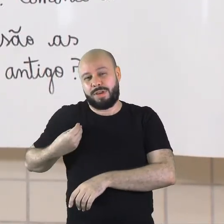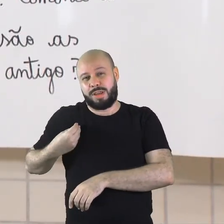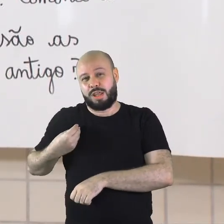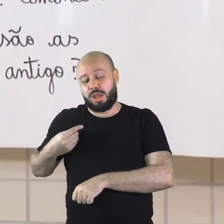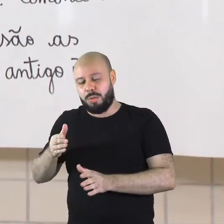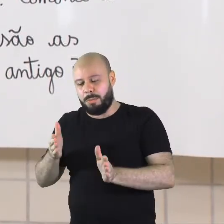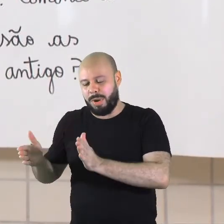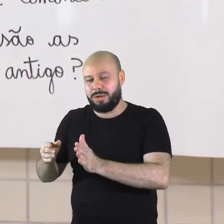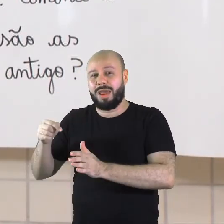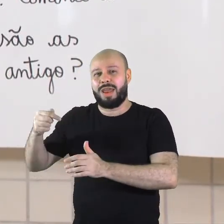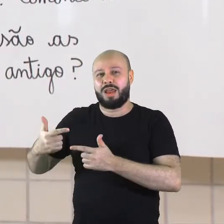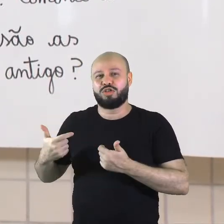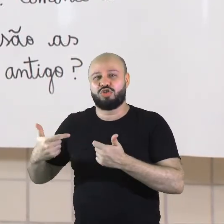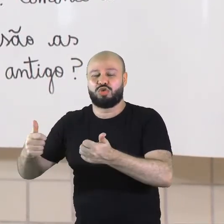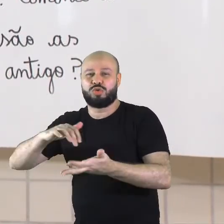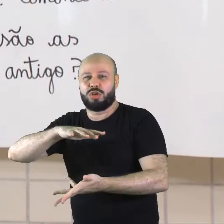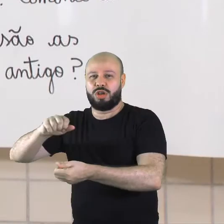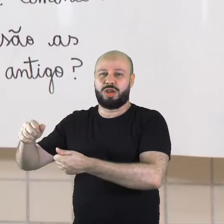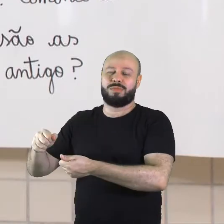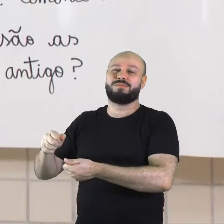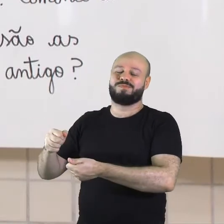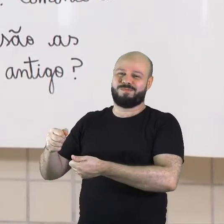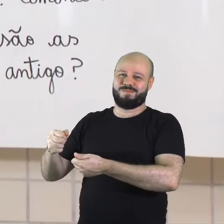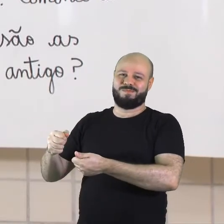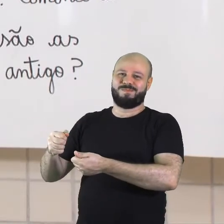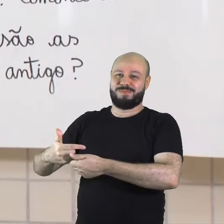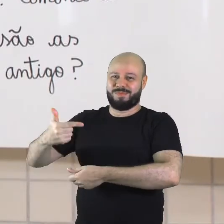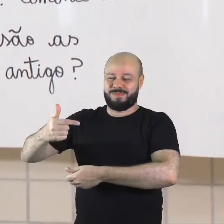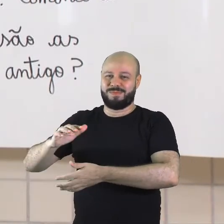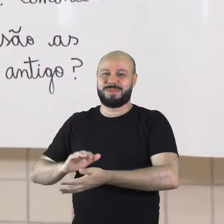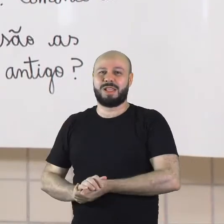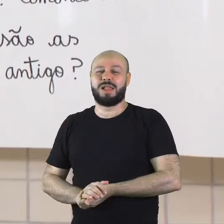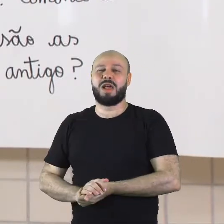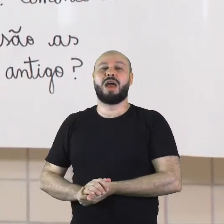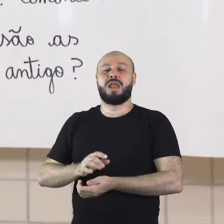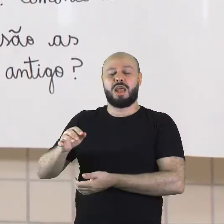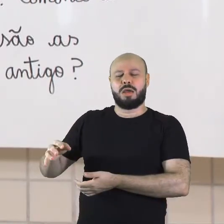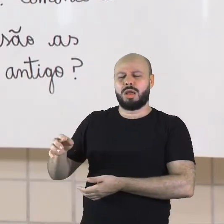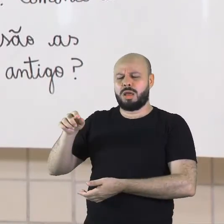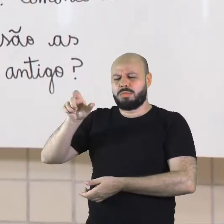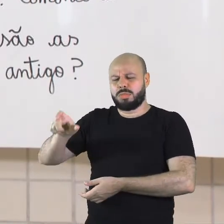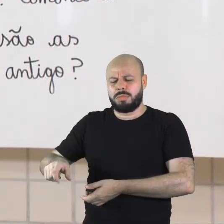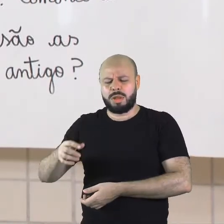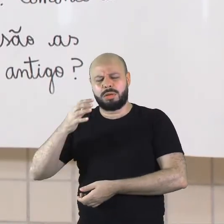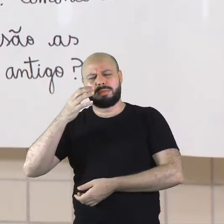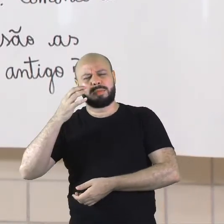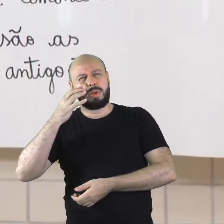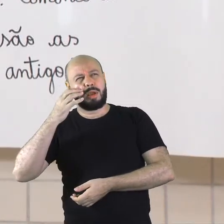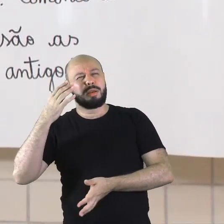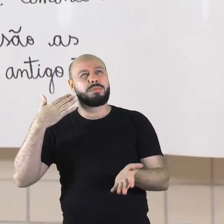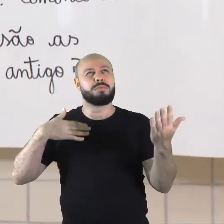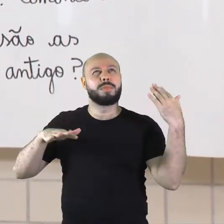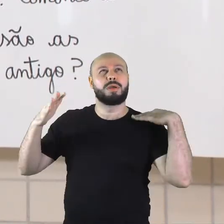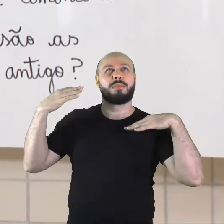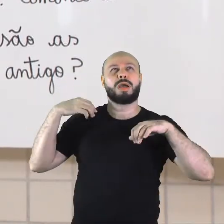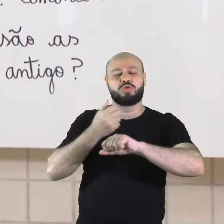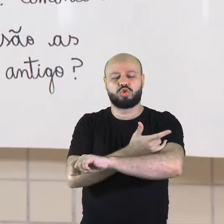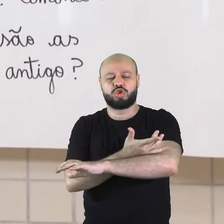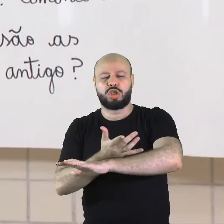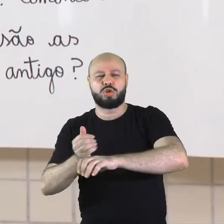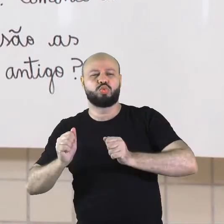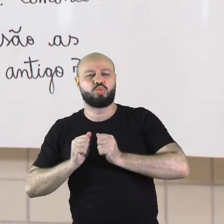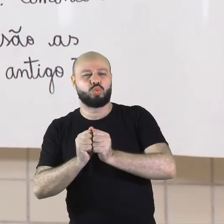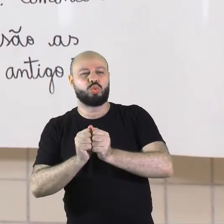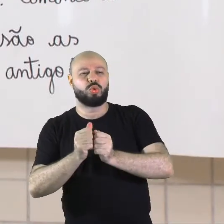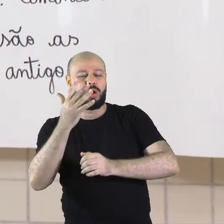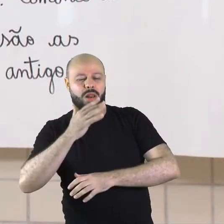Mundial. Então, aí durante o poema a gente vê bem essa questão da admiração dela, né, de estar passeando no jardim com as crianças, de estar vendo